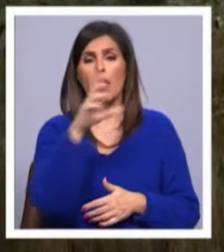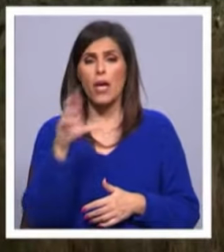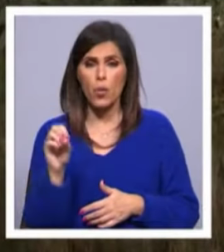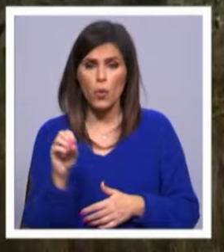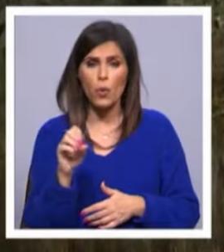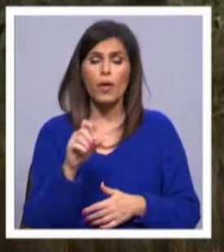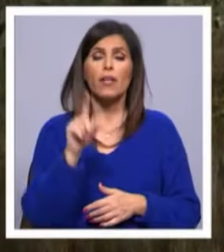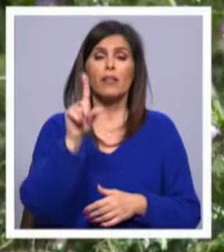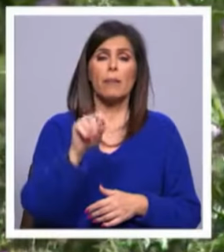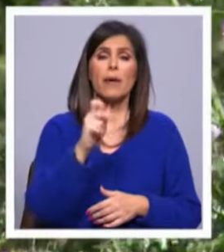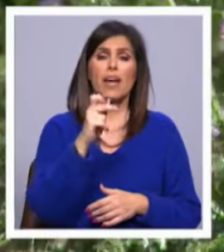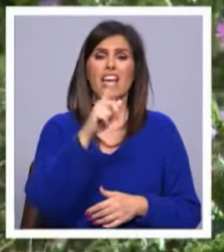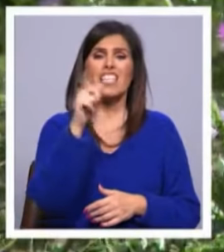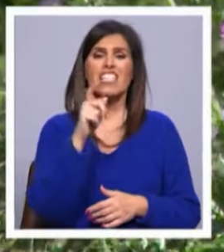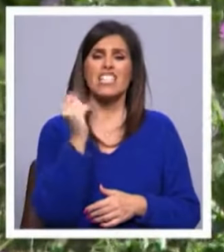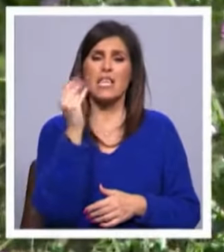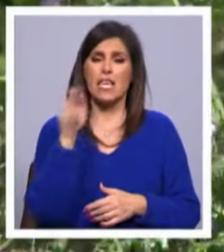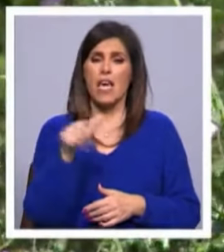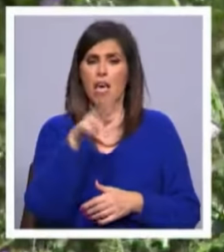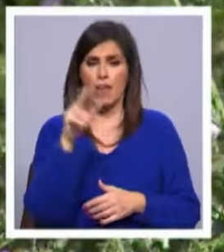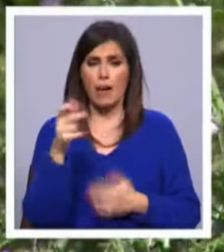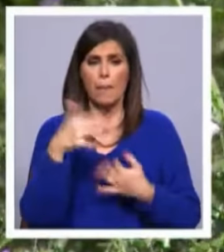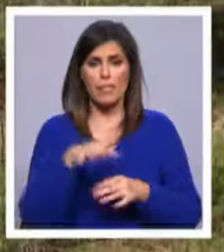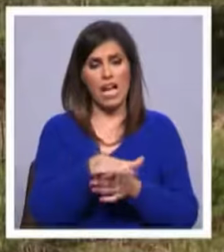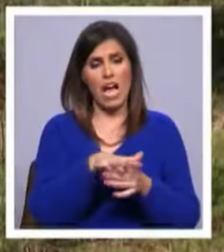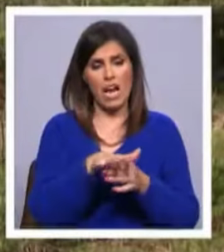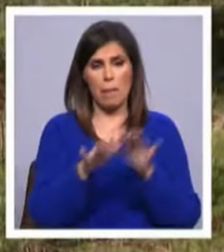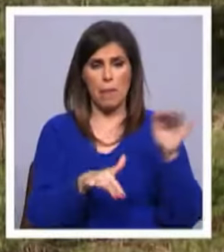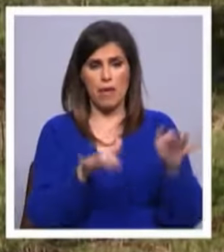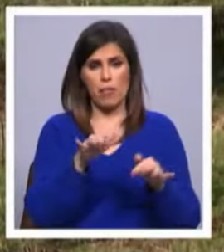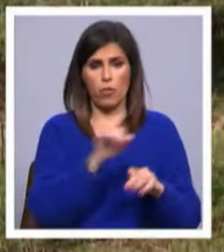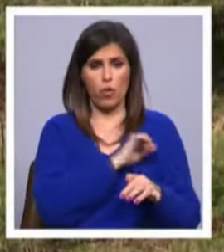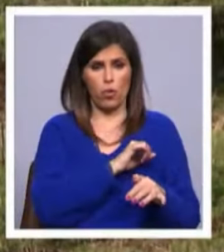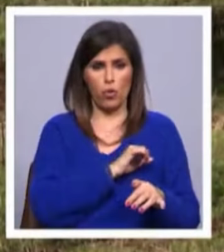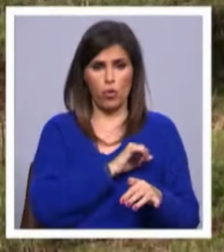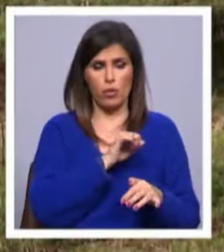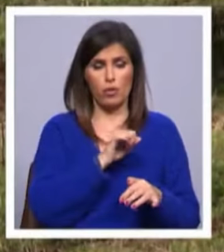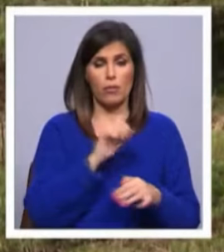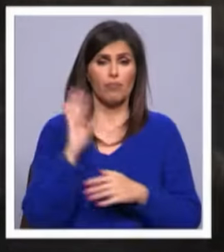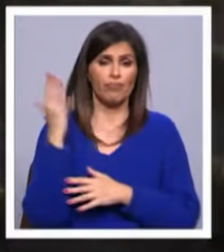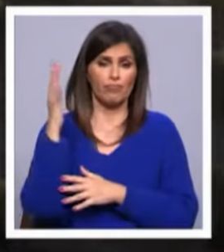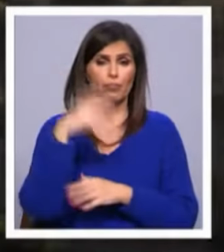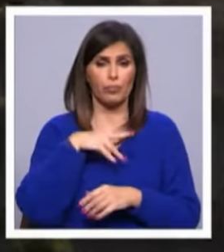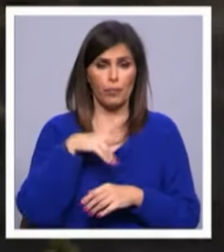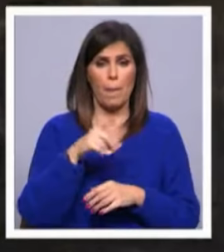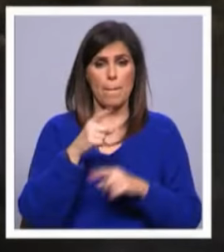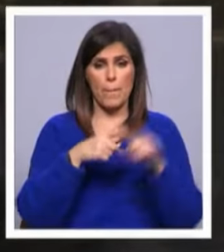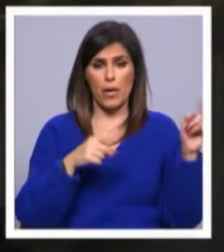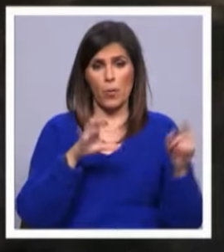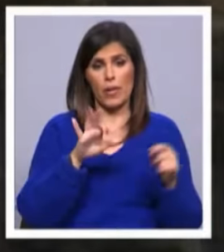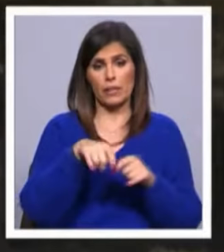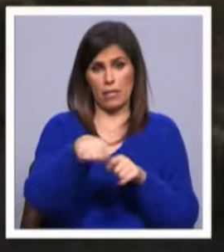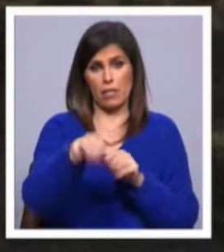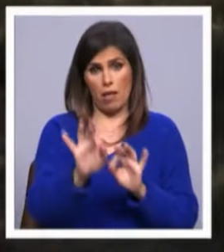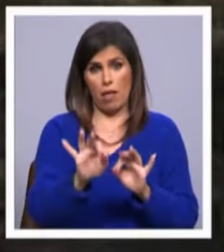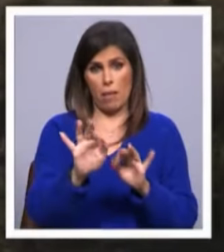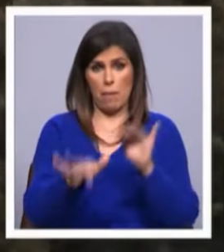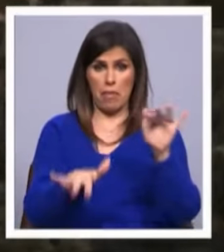azinheiras. Contudo, os dados indicam que a área média da propriedade florestal portuguesa é de meio